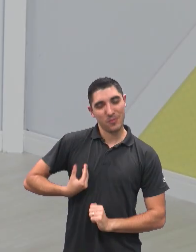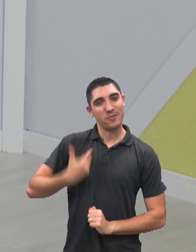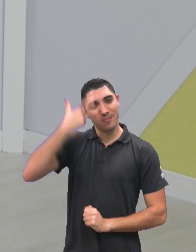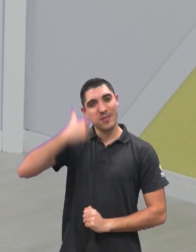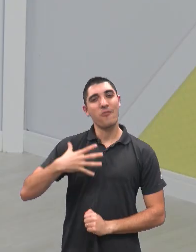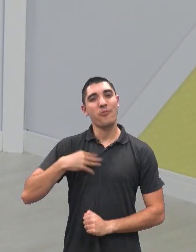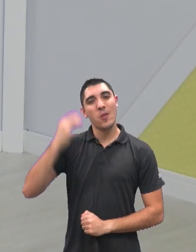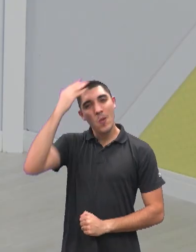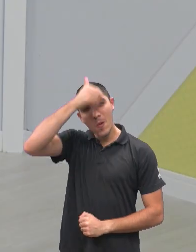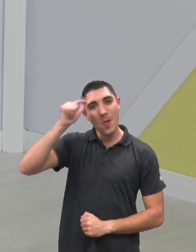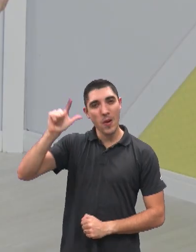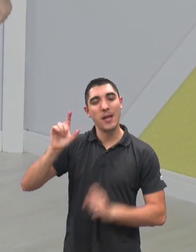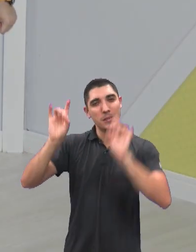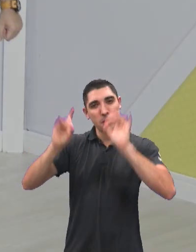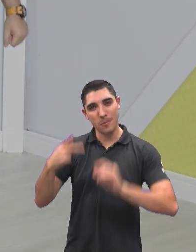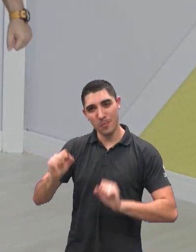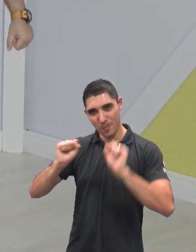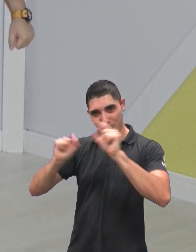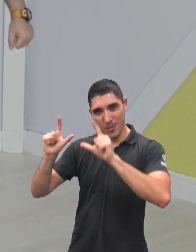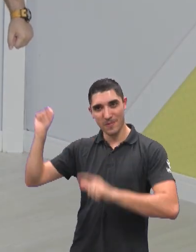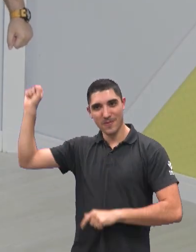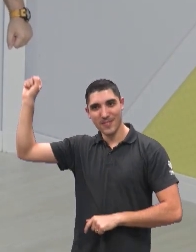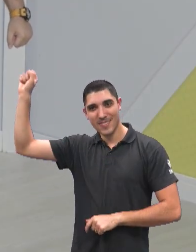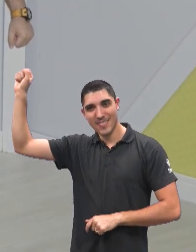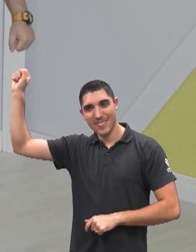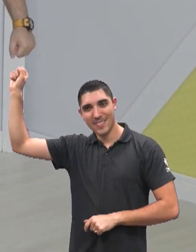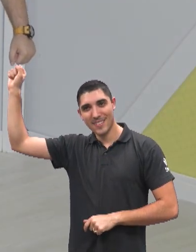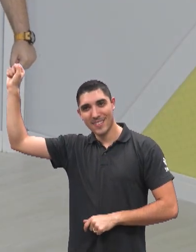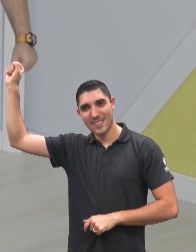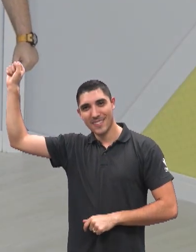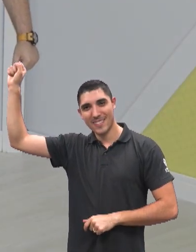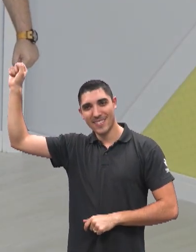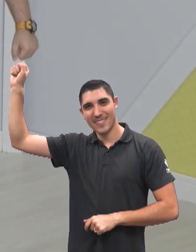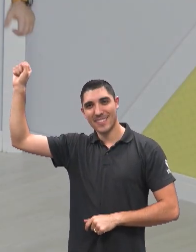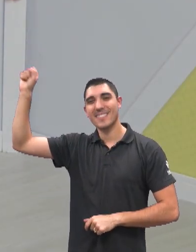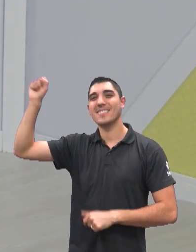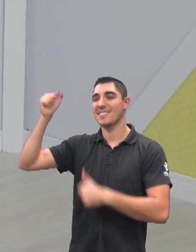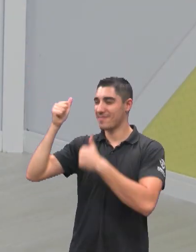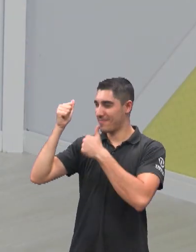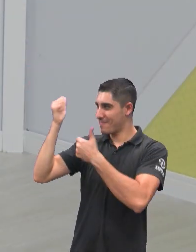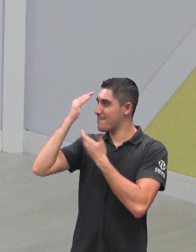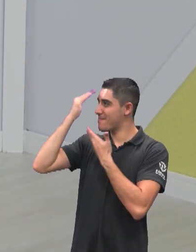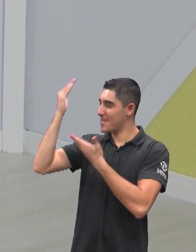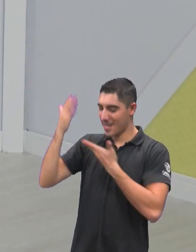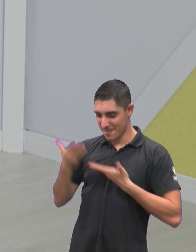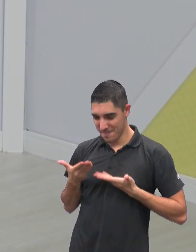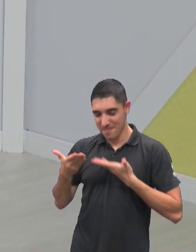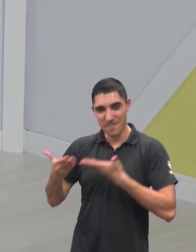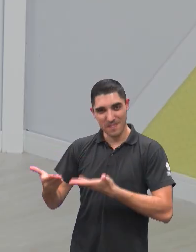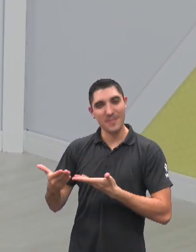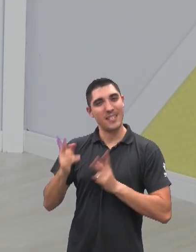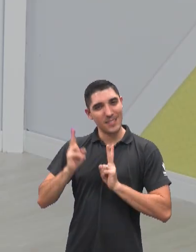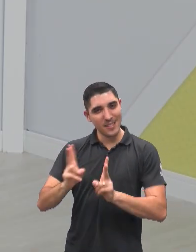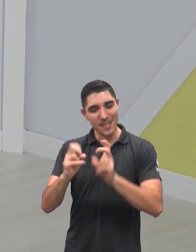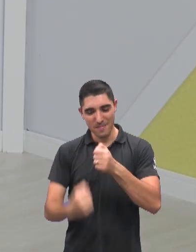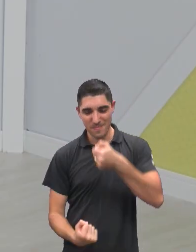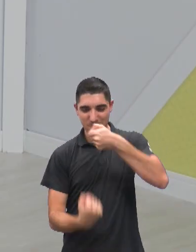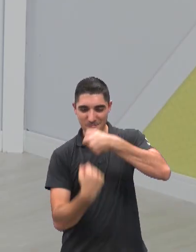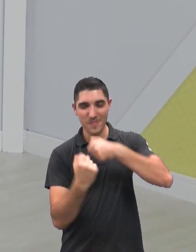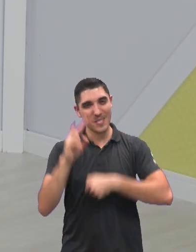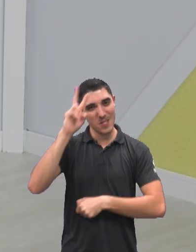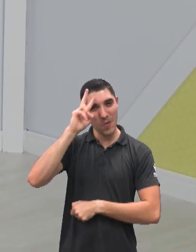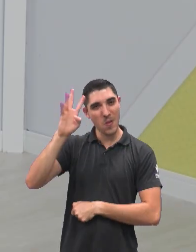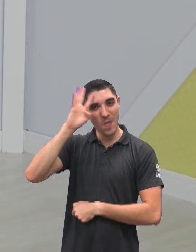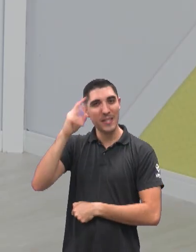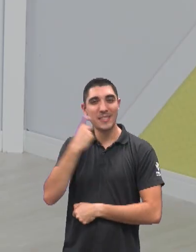que é o mascotinho do nosso Hora do Esporte. Luizão, seja sempre muito bem-vindo aqui no nosso Hora do Esporte. Soquinho maroto de toda segunda, quarta